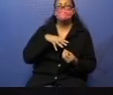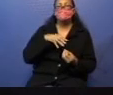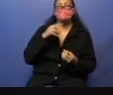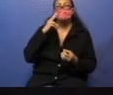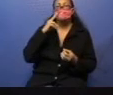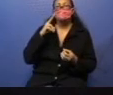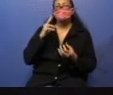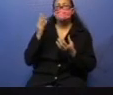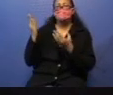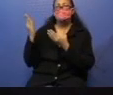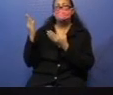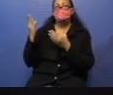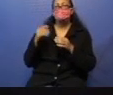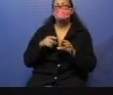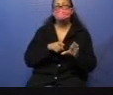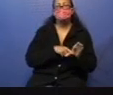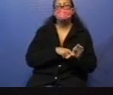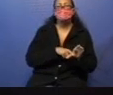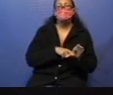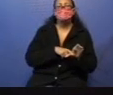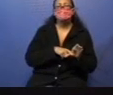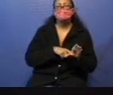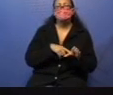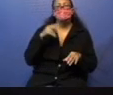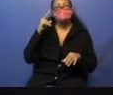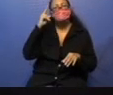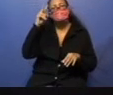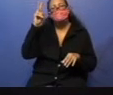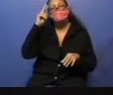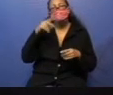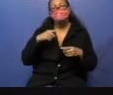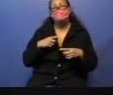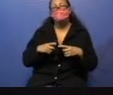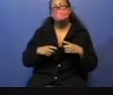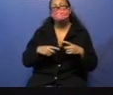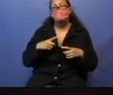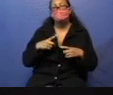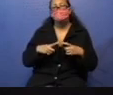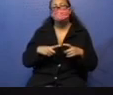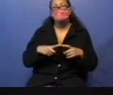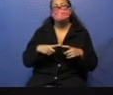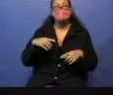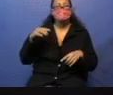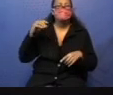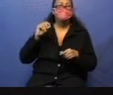unha feia. E lembrando a bactéria que causa meningite. Então,